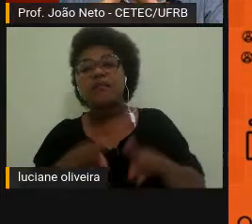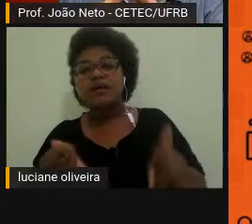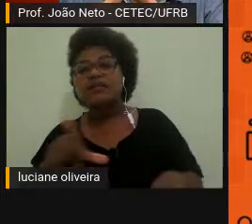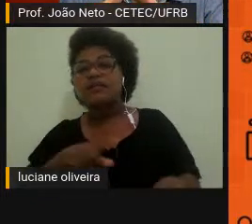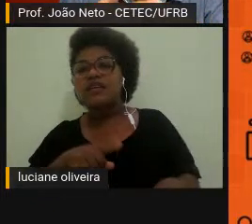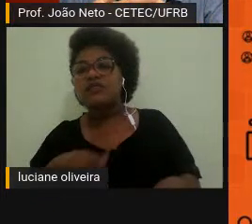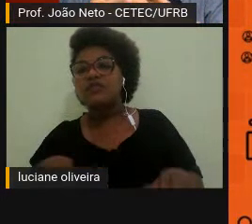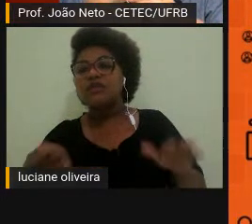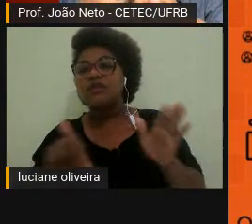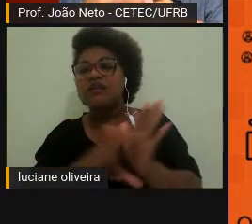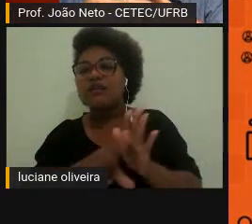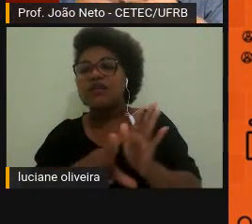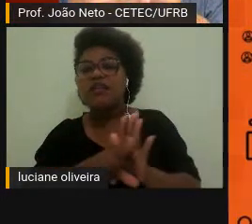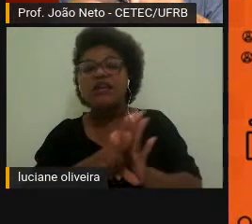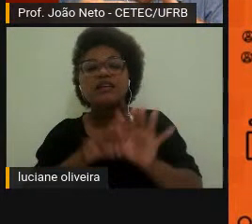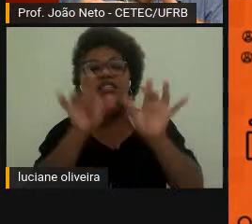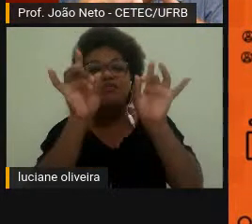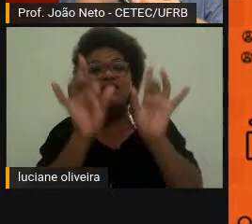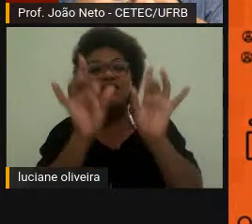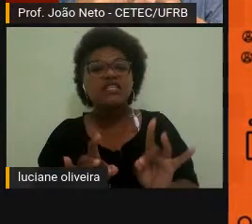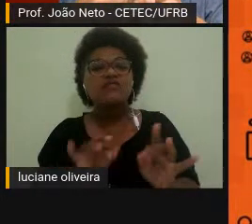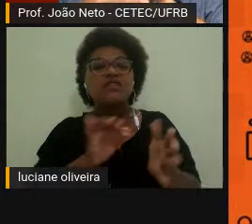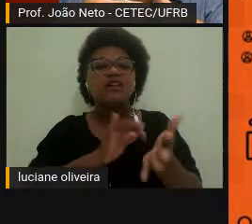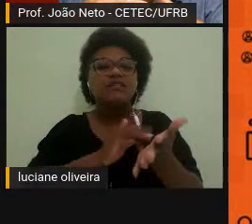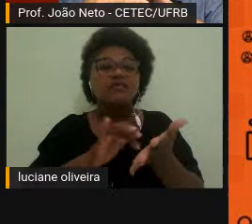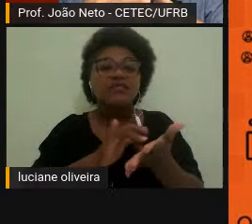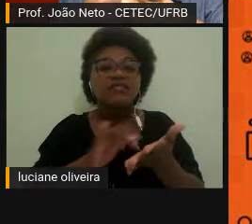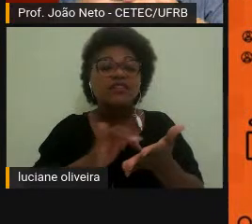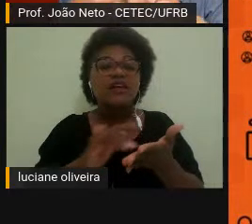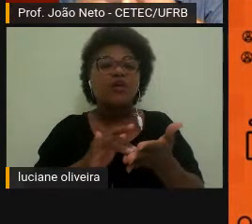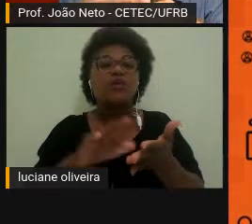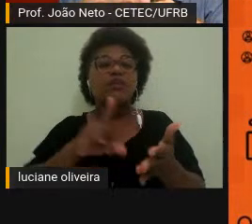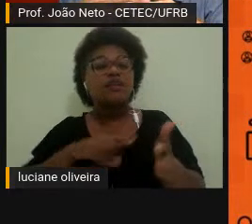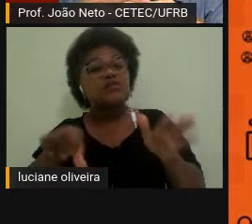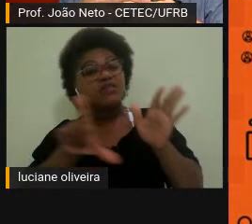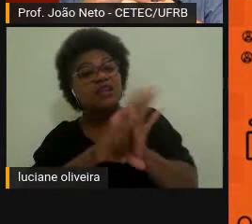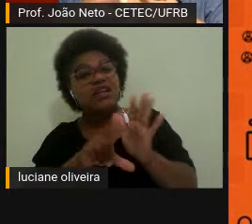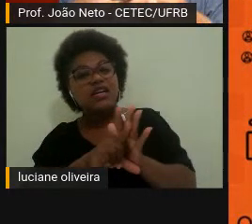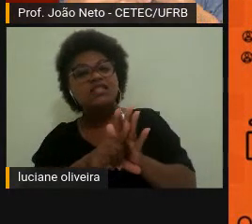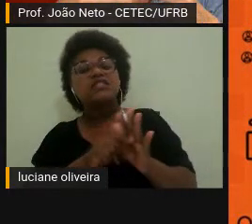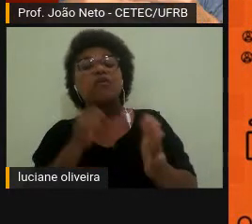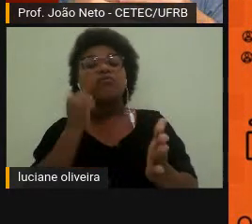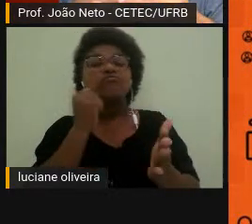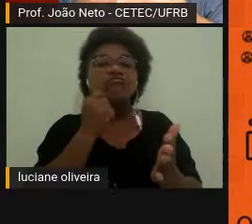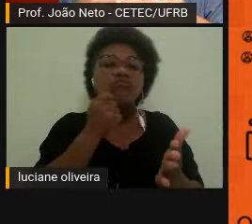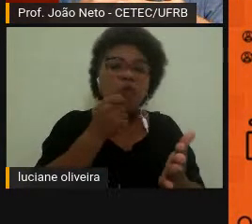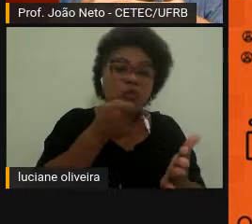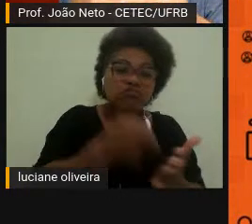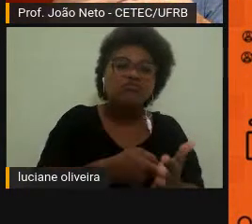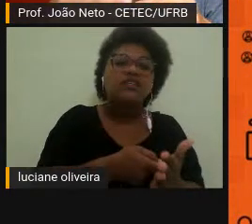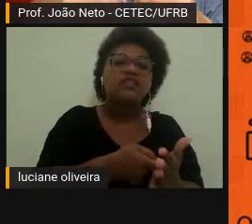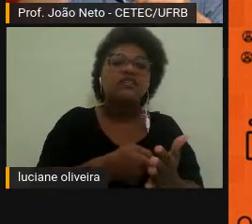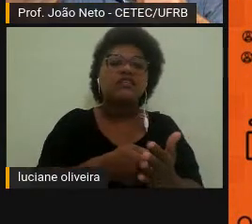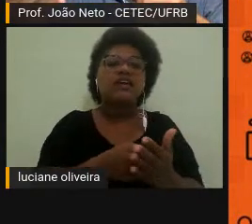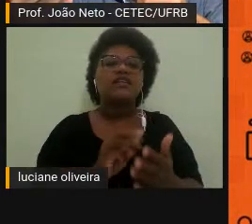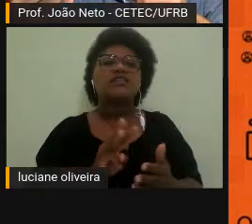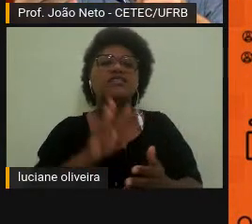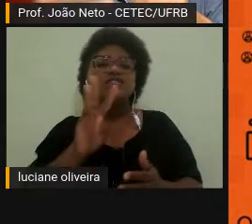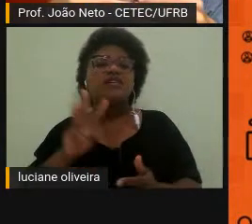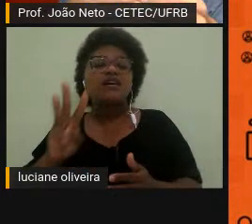nós temos leis no Brasil que obrigam por exemplo sites públicos que eles estejam